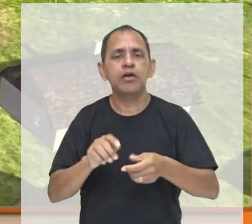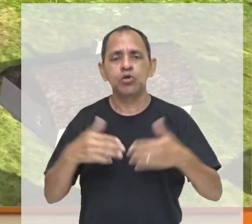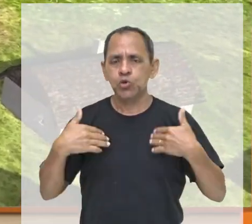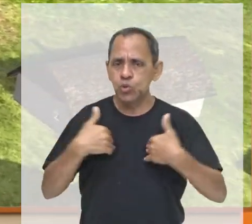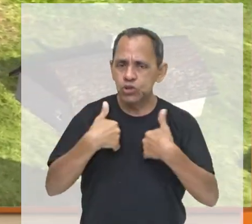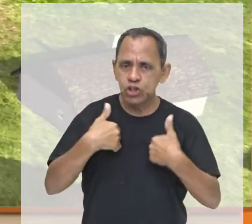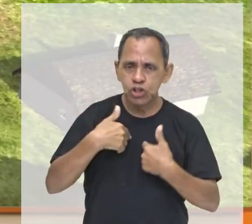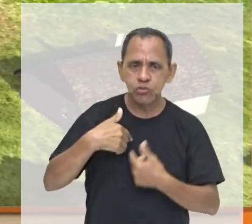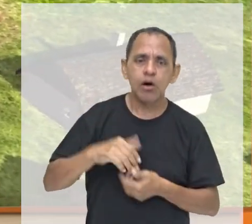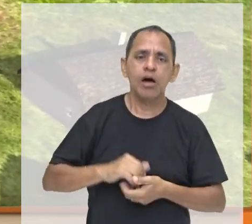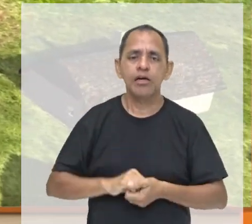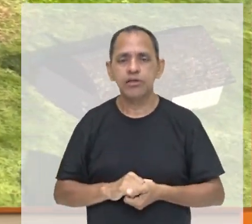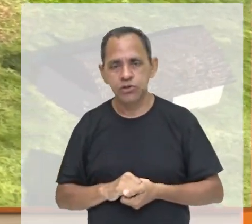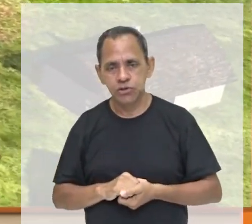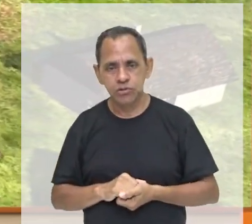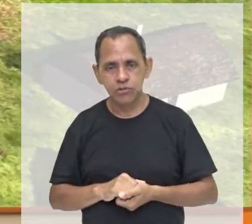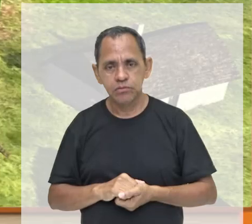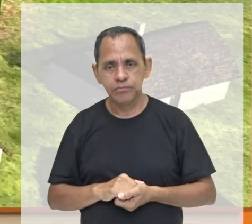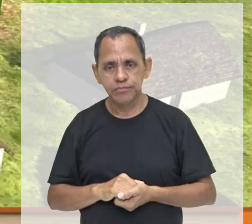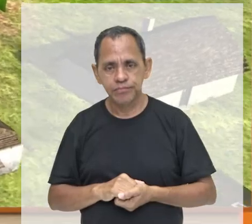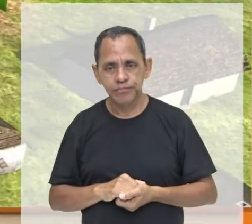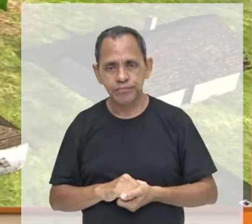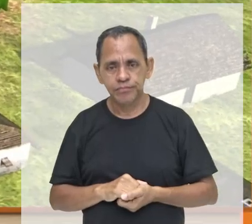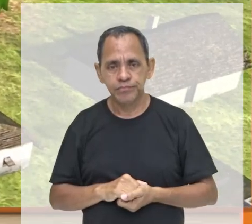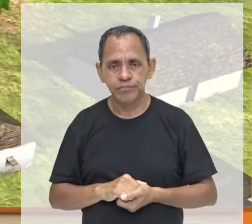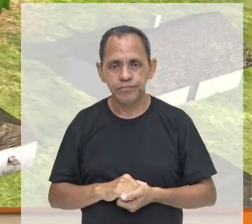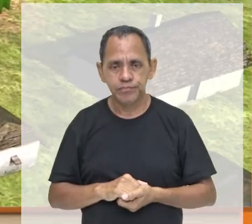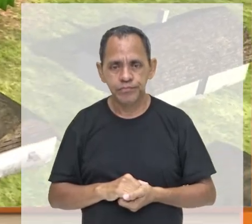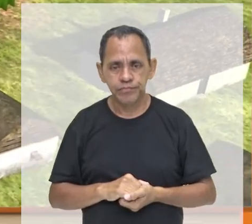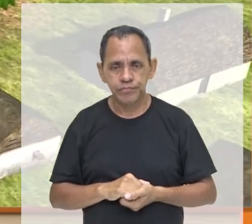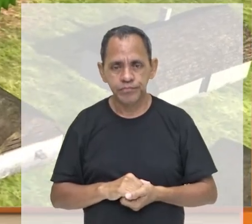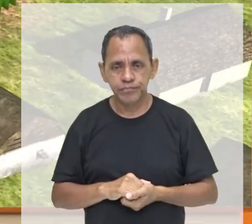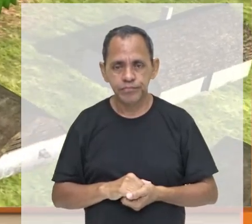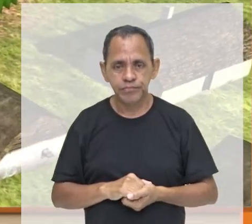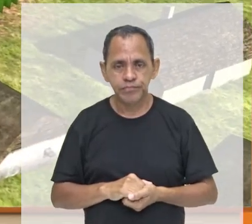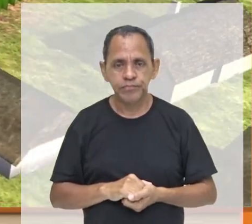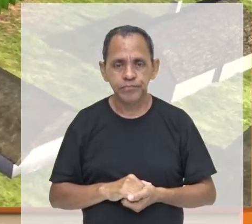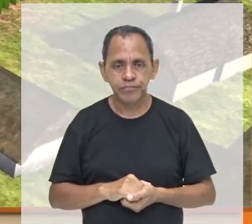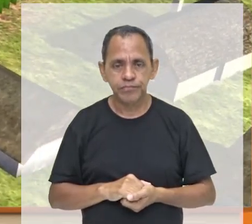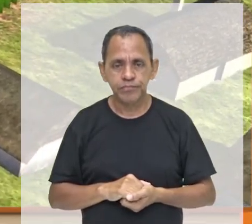essa rotação trienal, né, tendo aí 3 atividades sendo